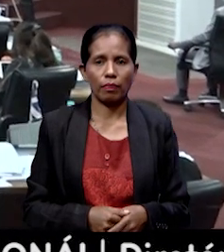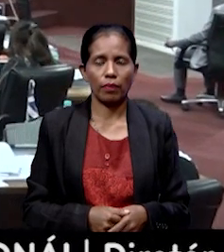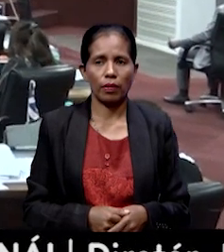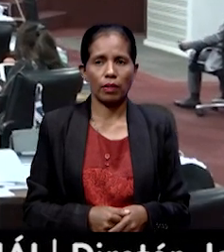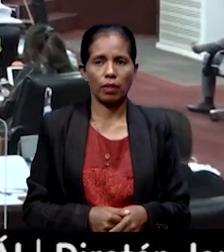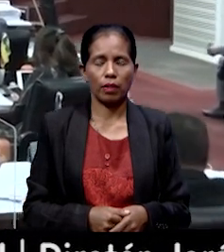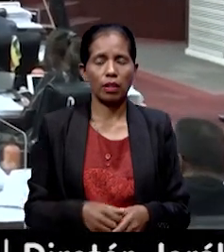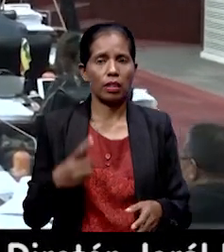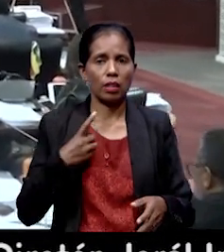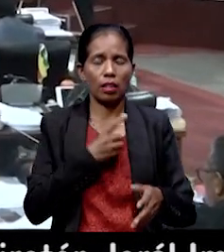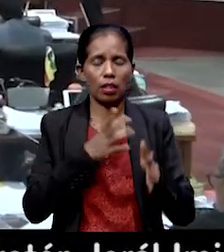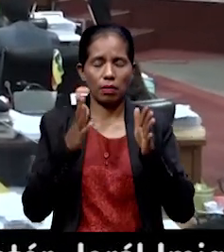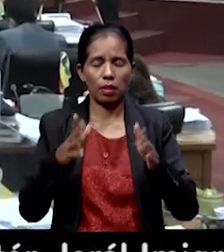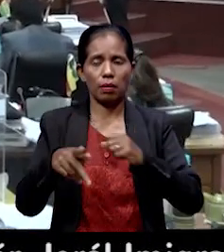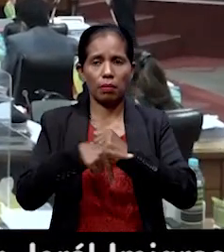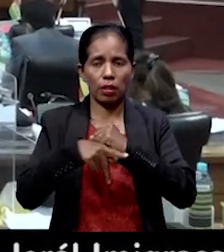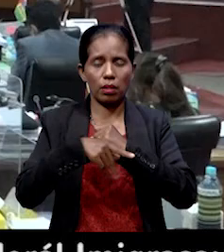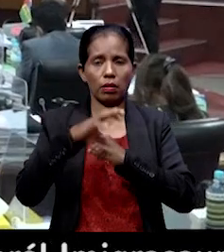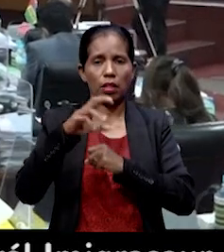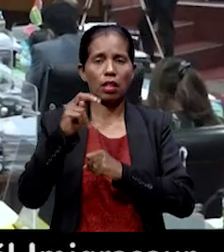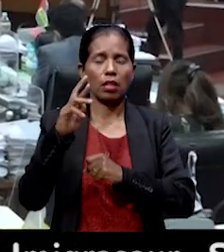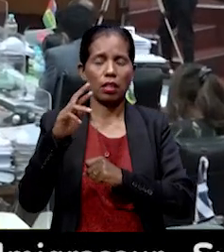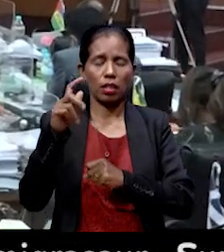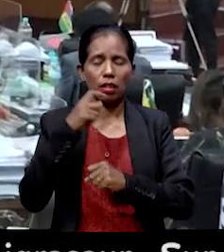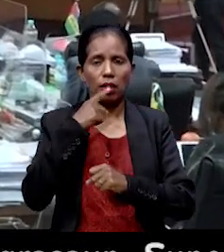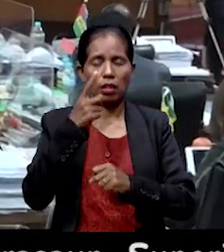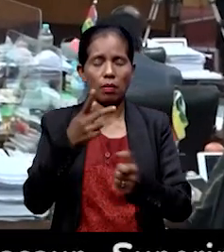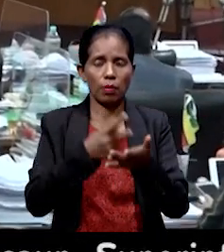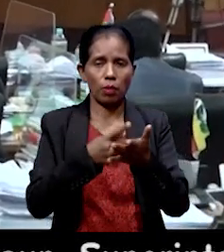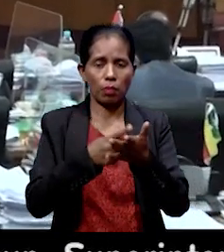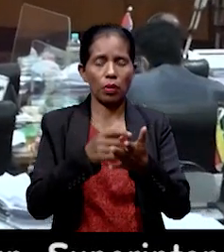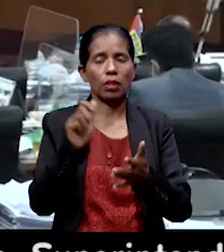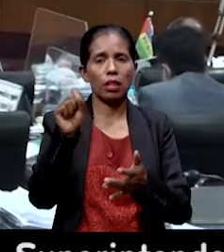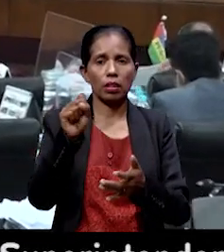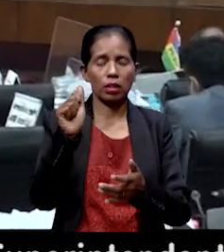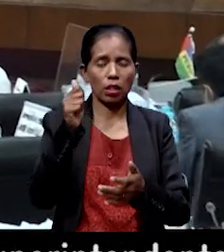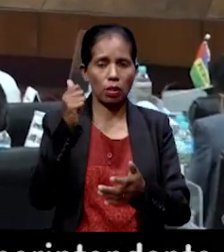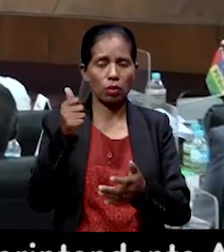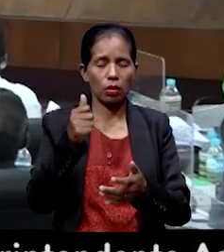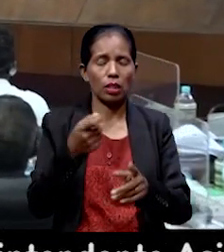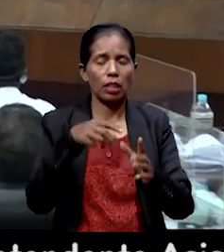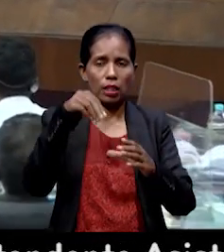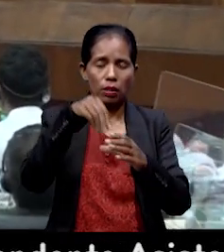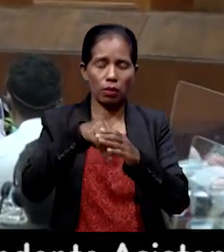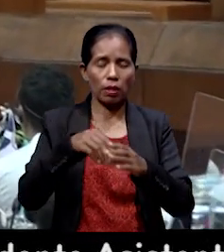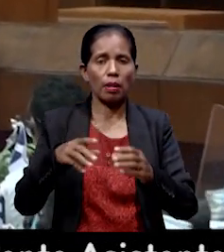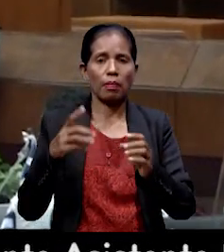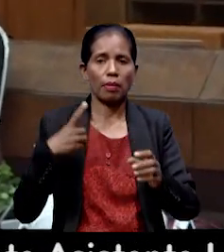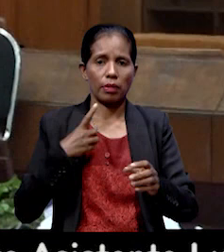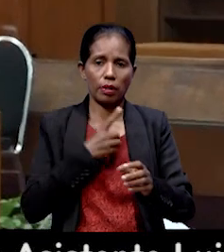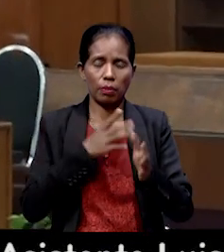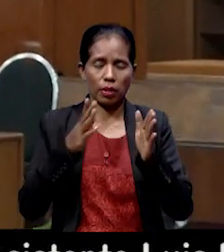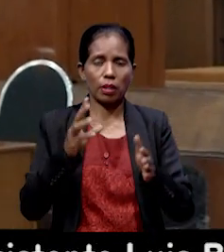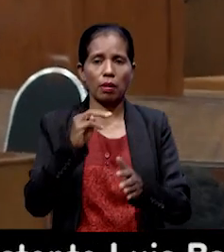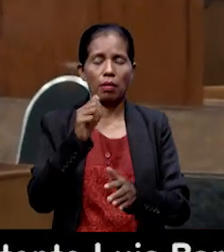Lamentação, né, deputada bancada CNRT relaciona relacionou a proposta Sanulo Racing, inclui proposta russa deputada Maria Barreto Nyang, lá